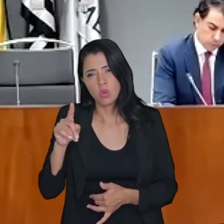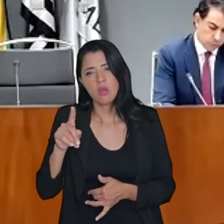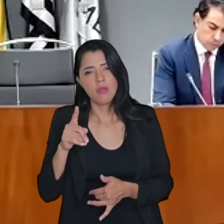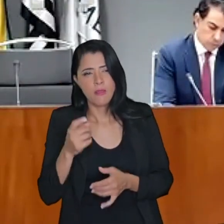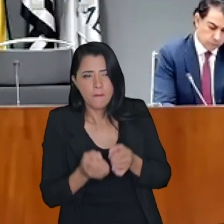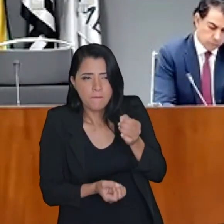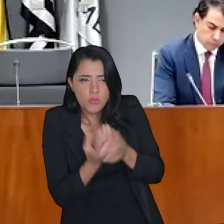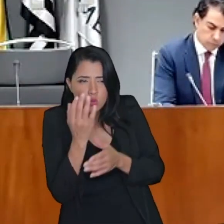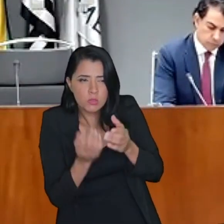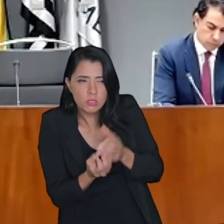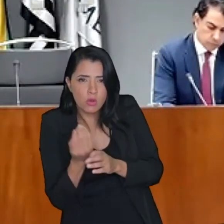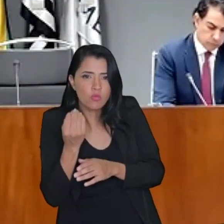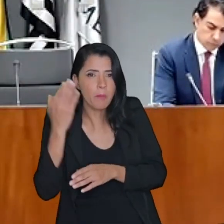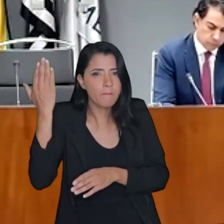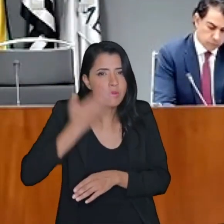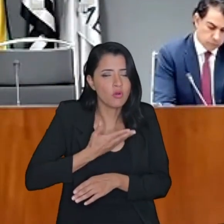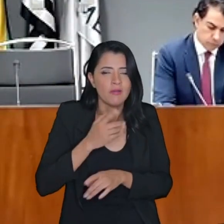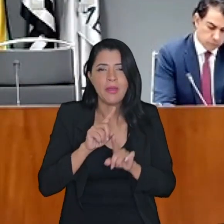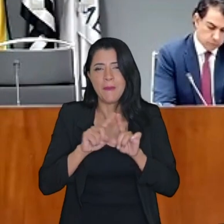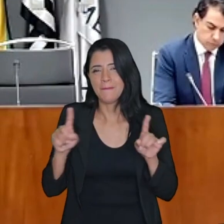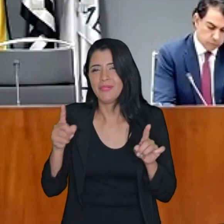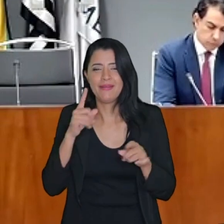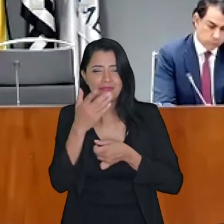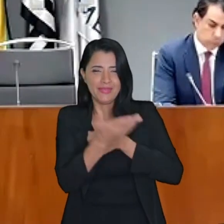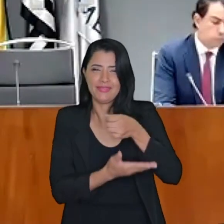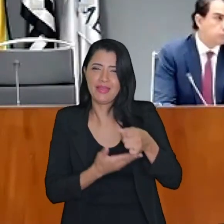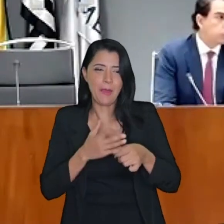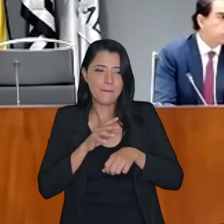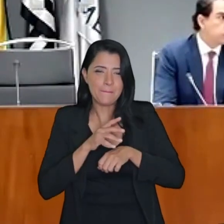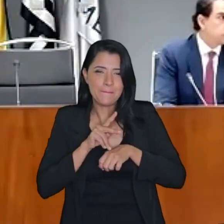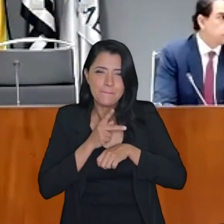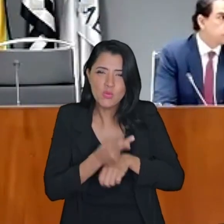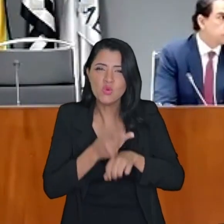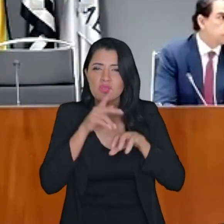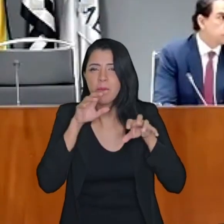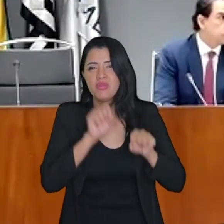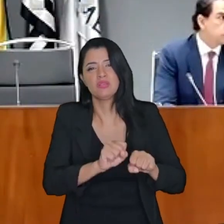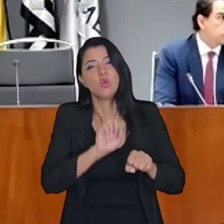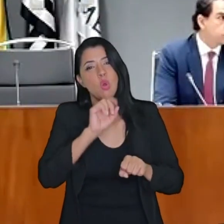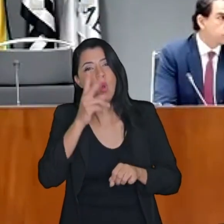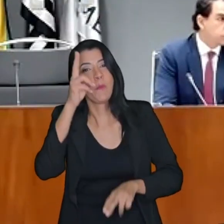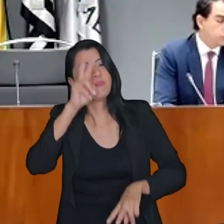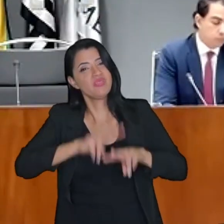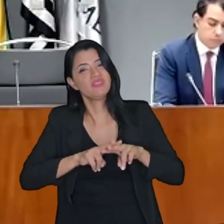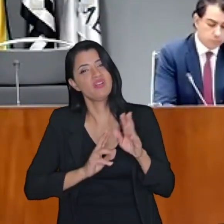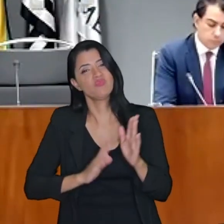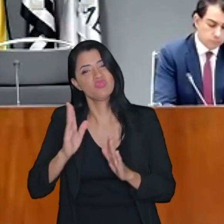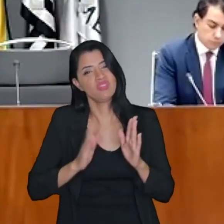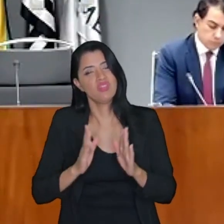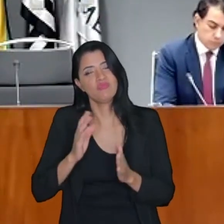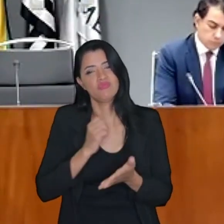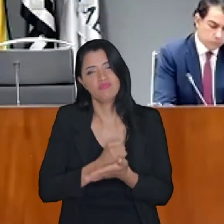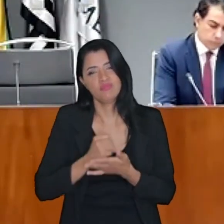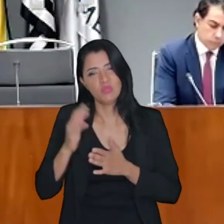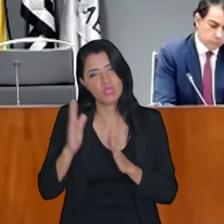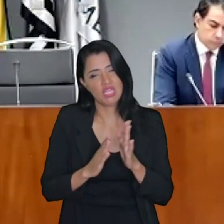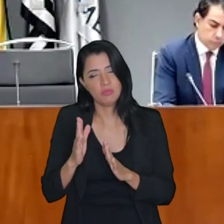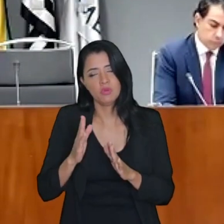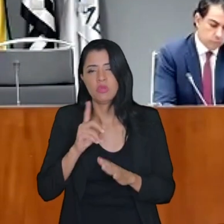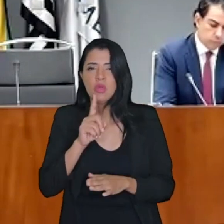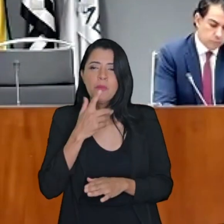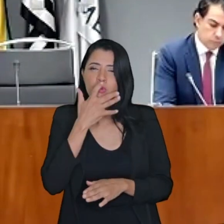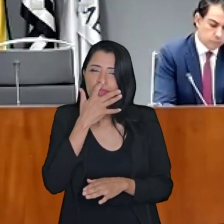de prova, mas ela não pode fundamentar uma busca e apreensão ou uma prisão preventiva, porque efetivamente eu estaria